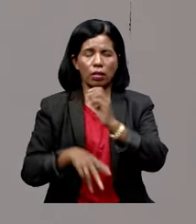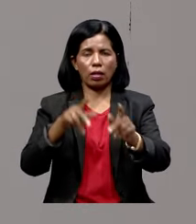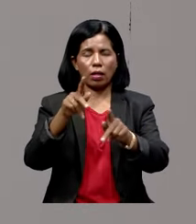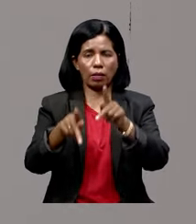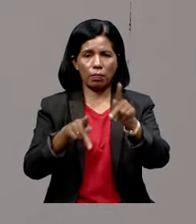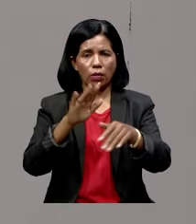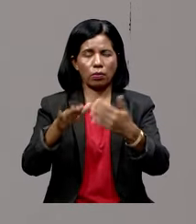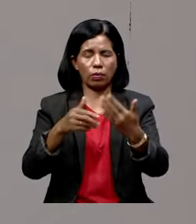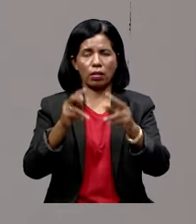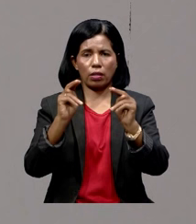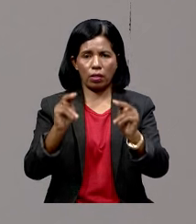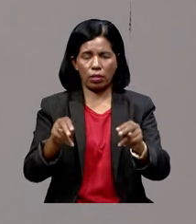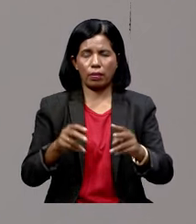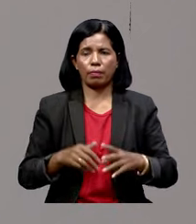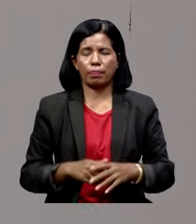interesse.